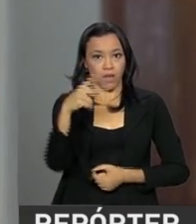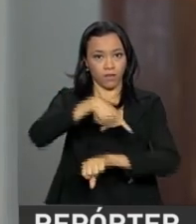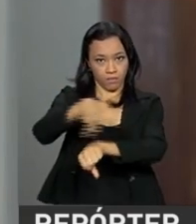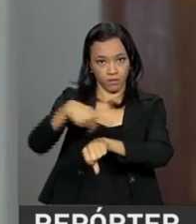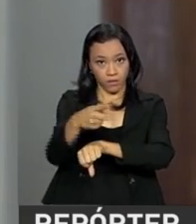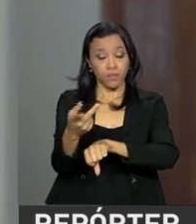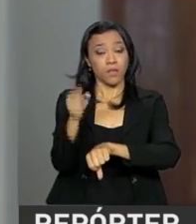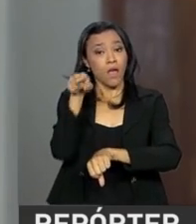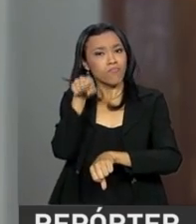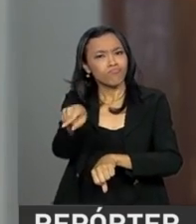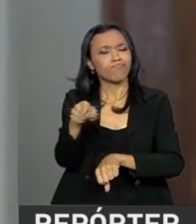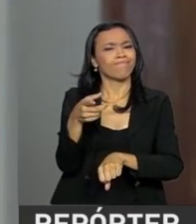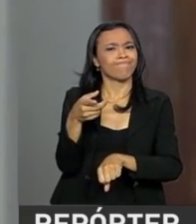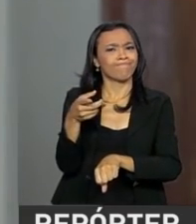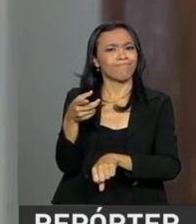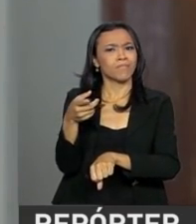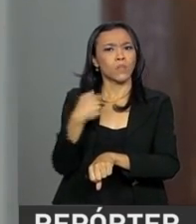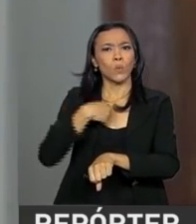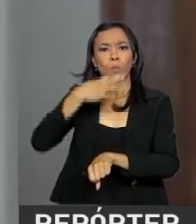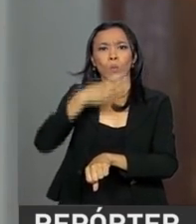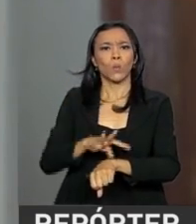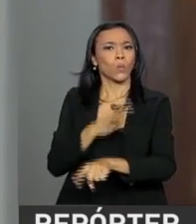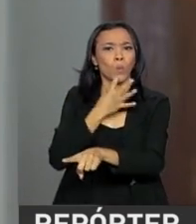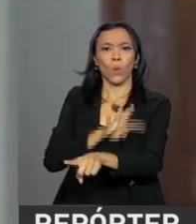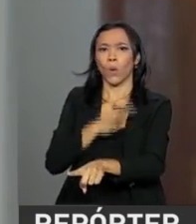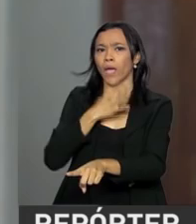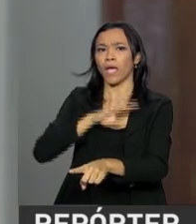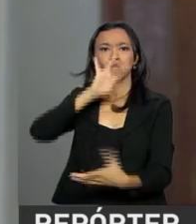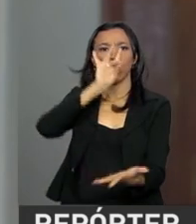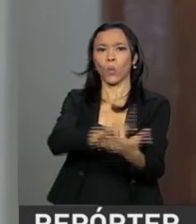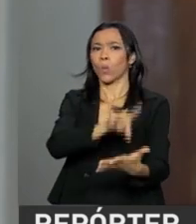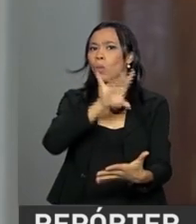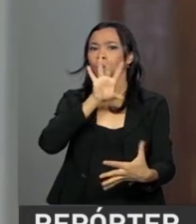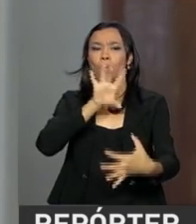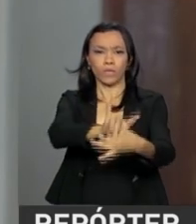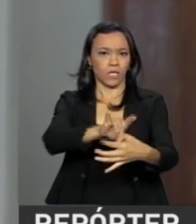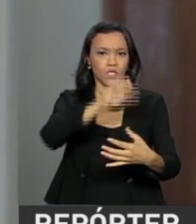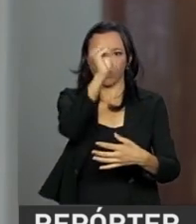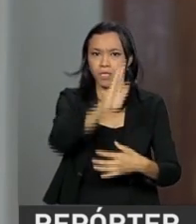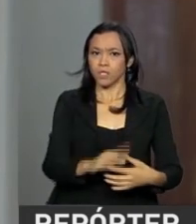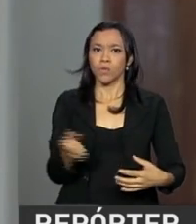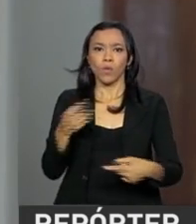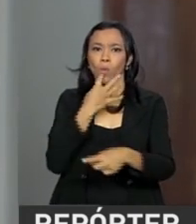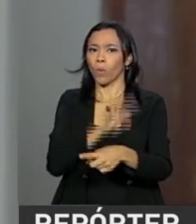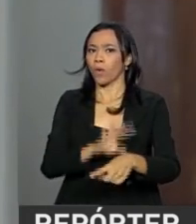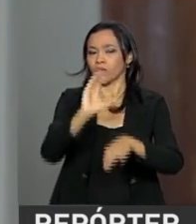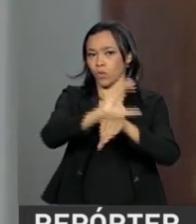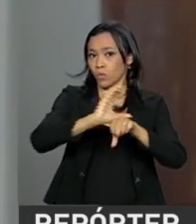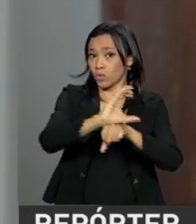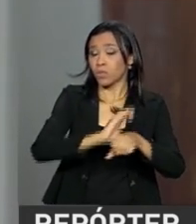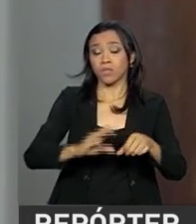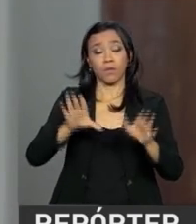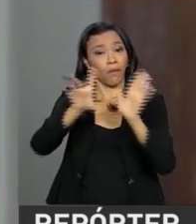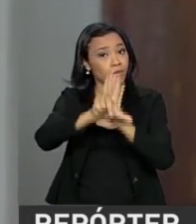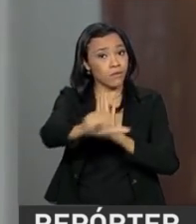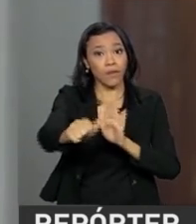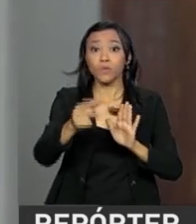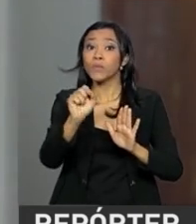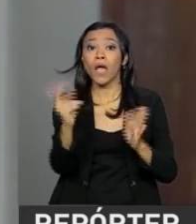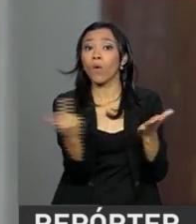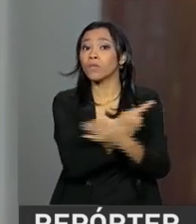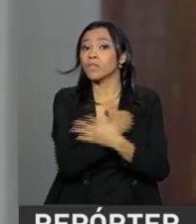primeiro lugar, um profundo desconhecimento da realidade do Brasil, da Constituição, das leis e daquilo que